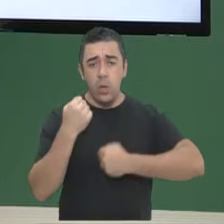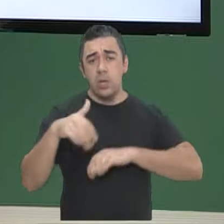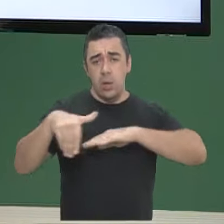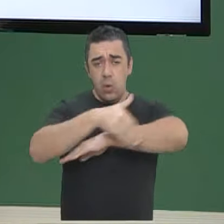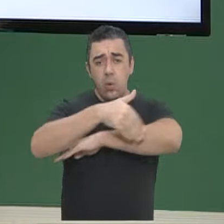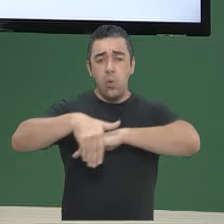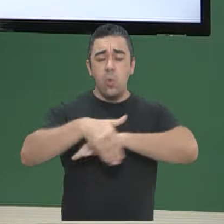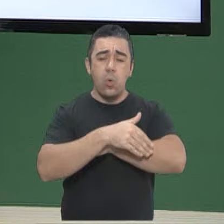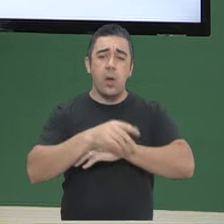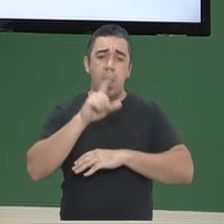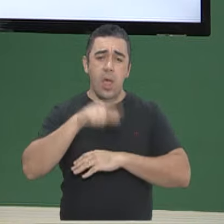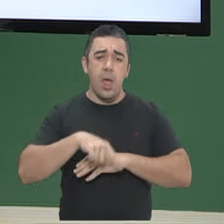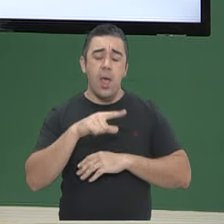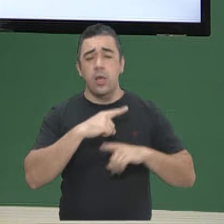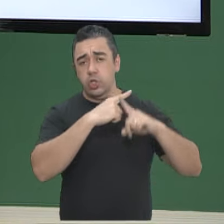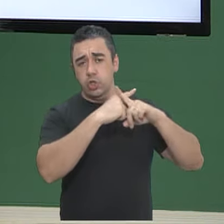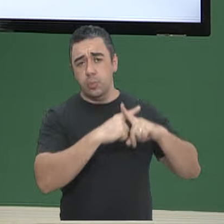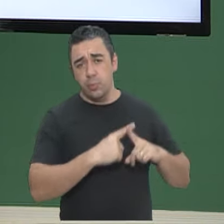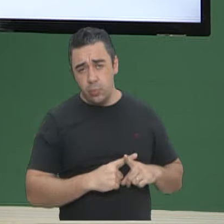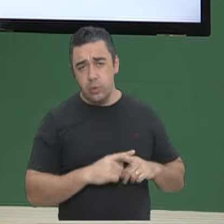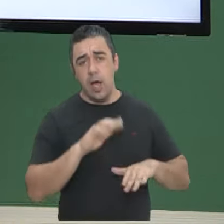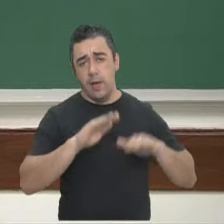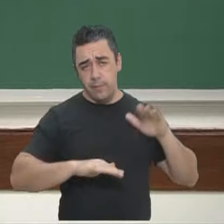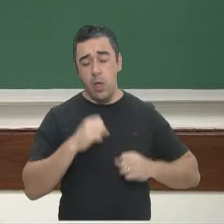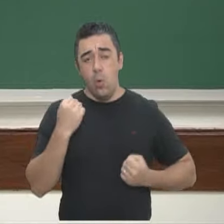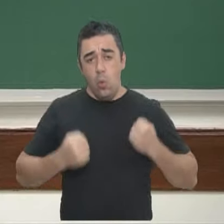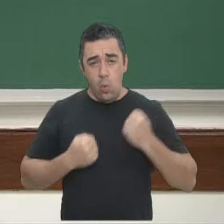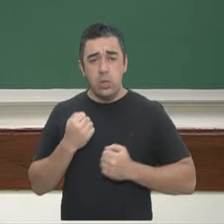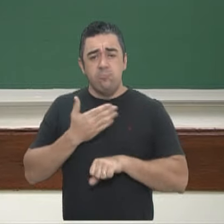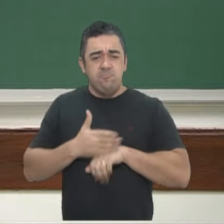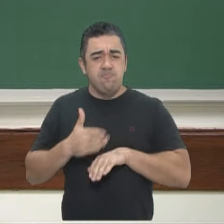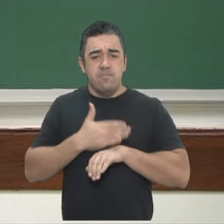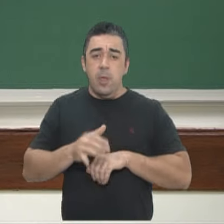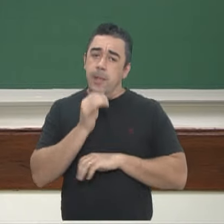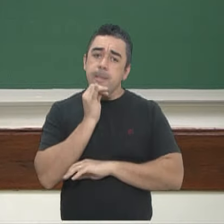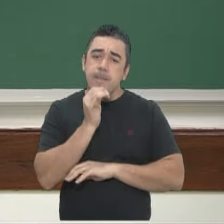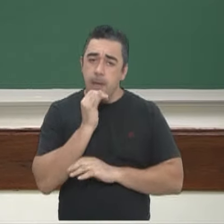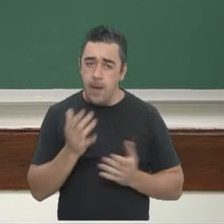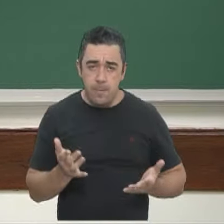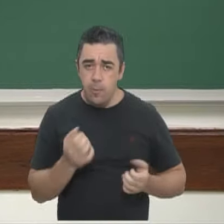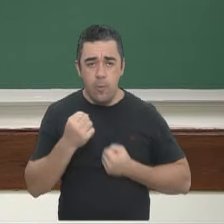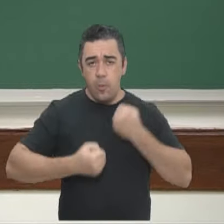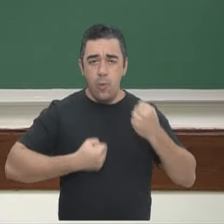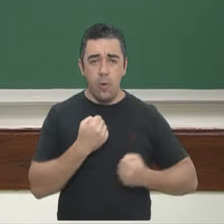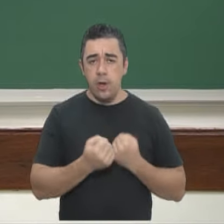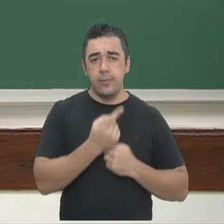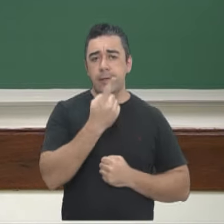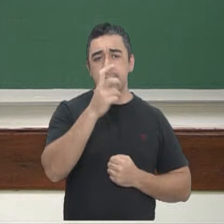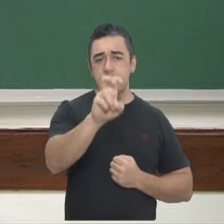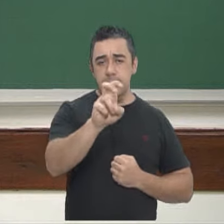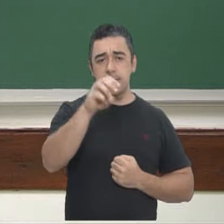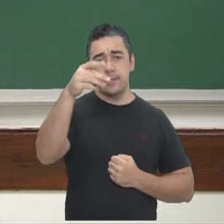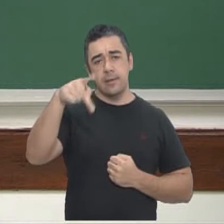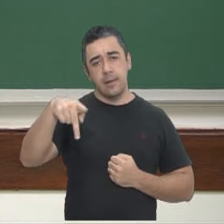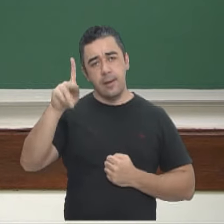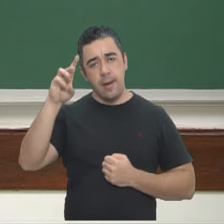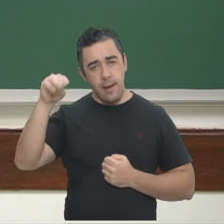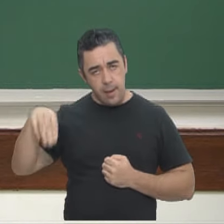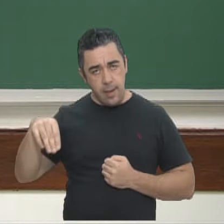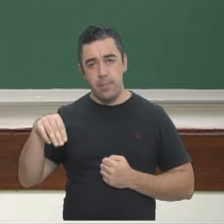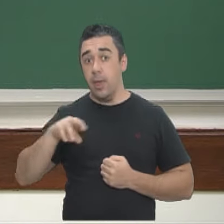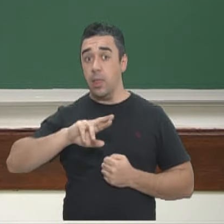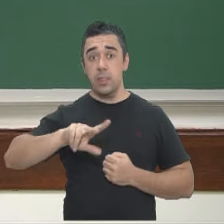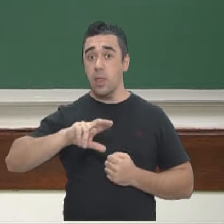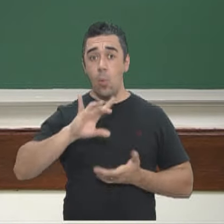são disputas realizadas na corrida, como, por exemplo, corrida de 15 quilômetros, tá? Que